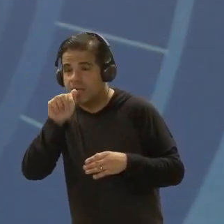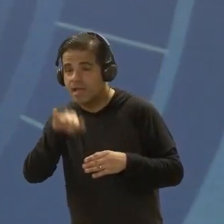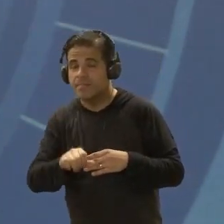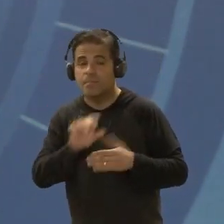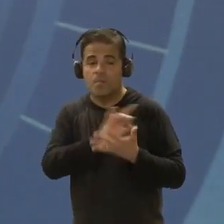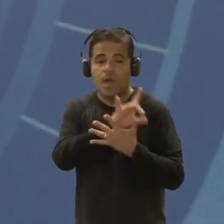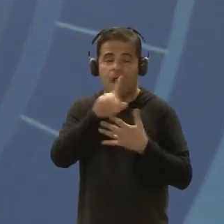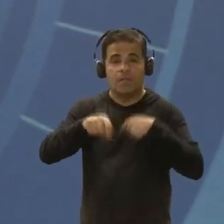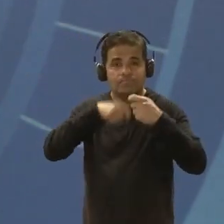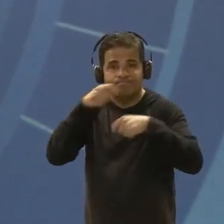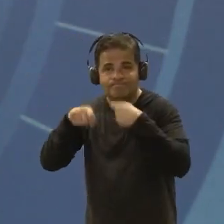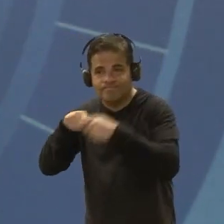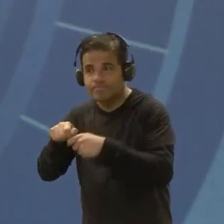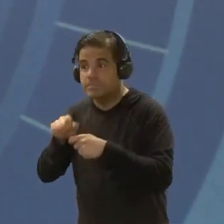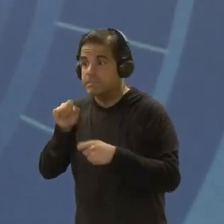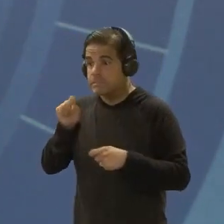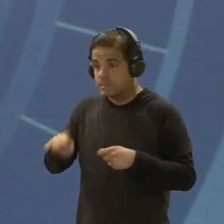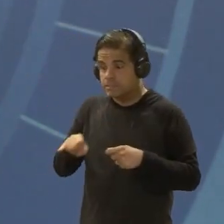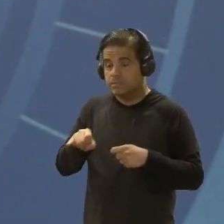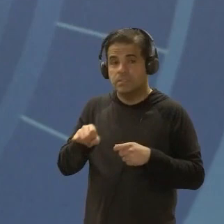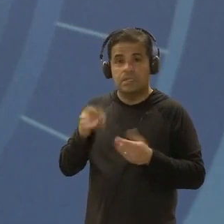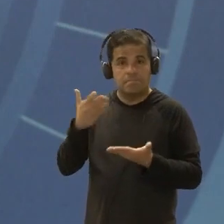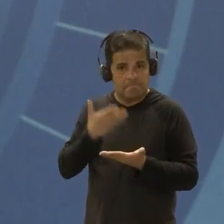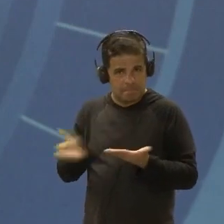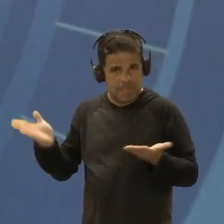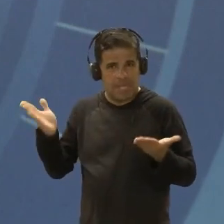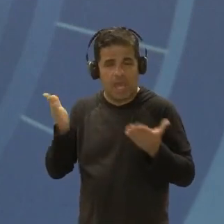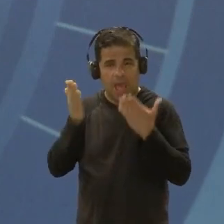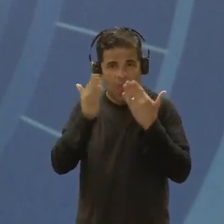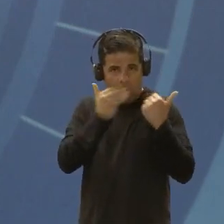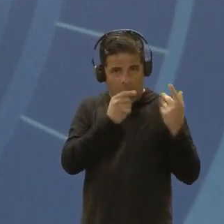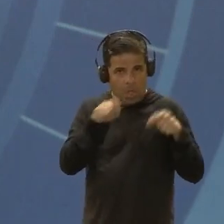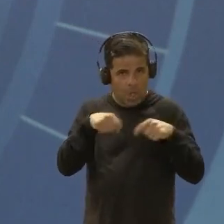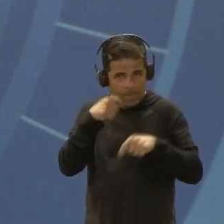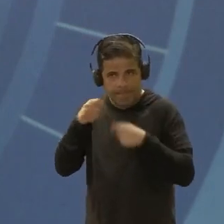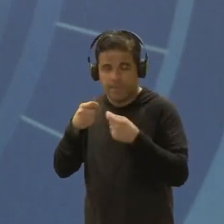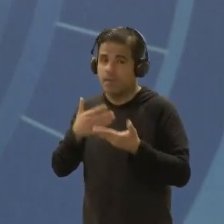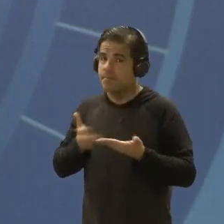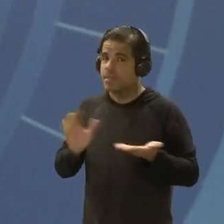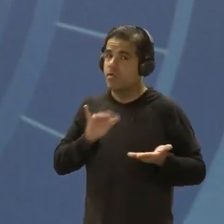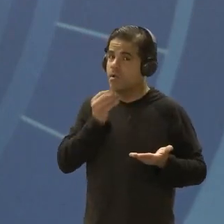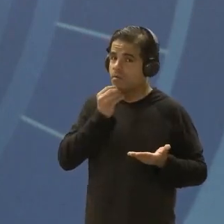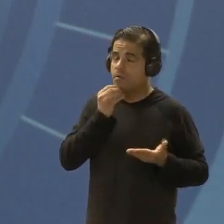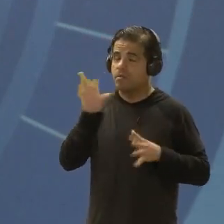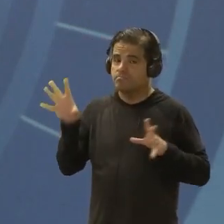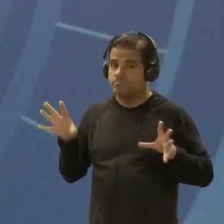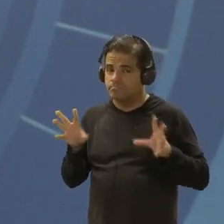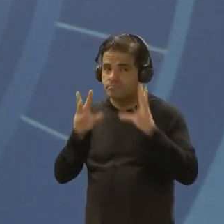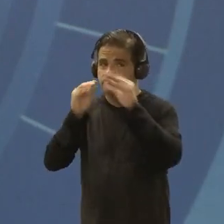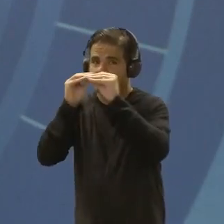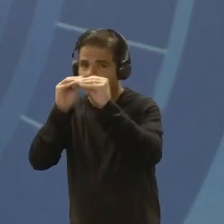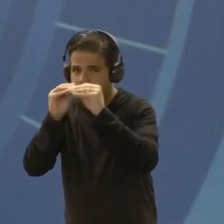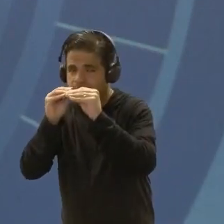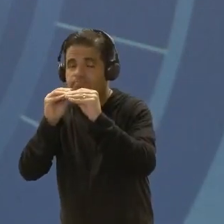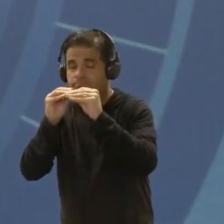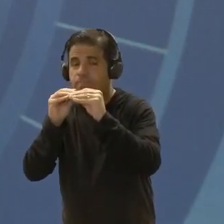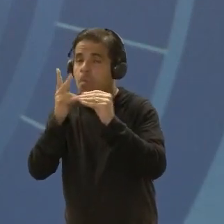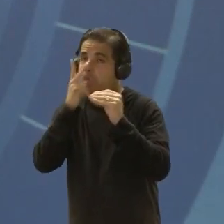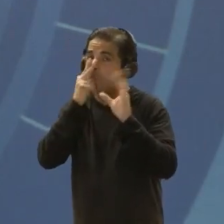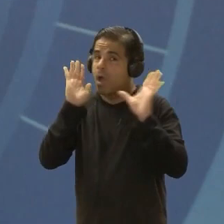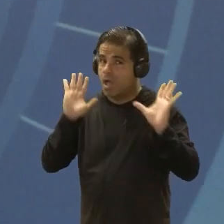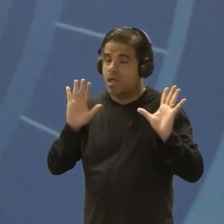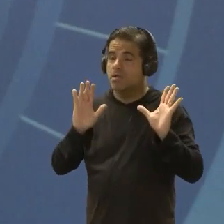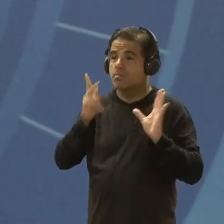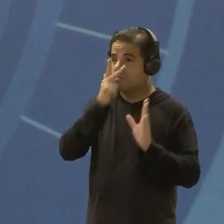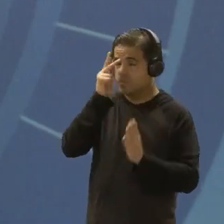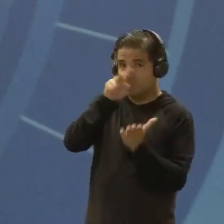refeição. Então, se ele pula uma refeição, ele já perdeu uma chance de fazer uma suplementação. Tá? Eu acho que para